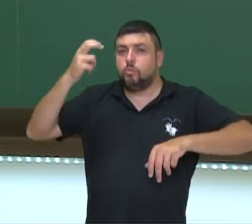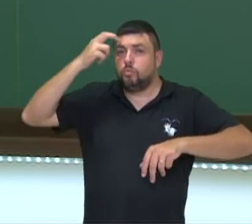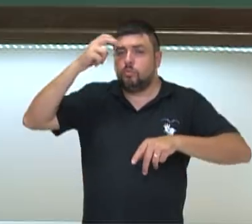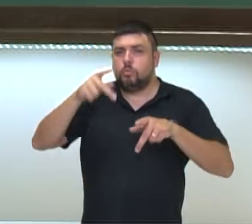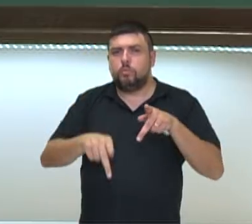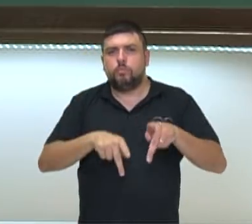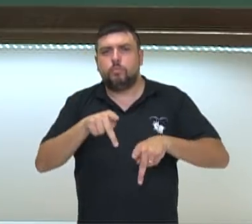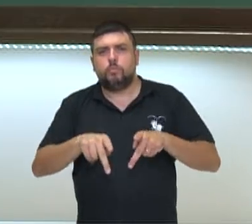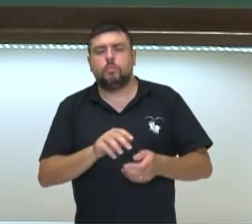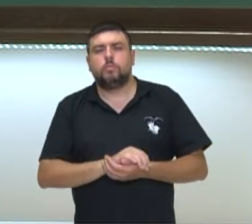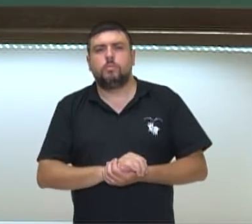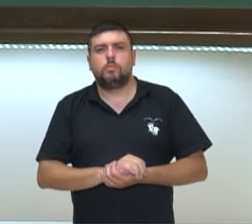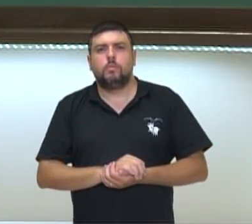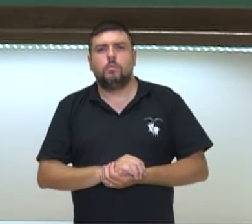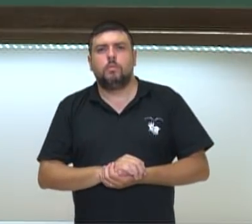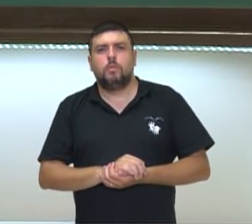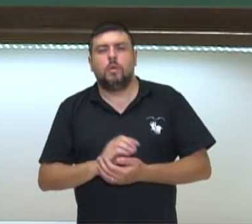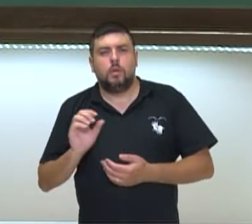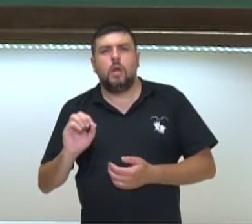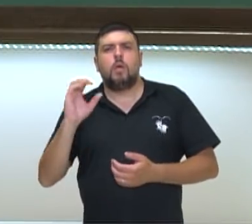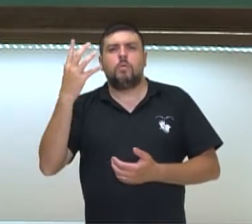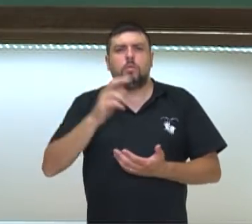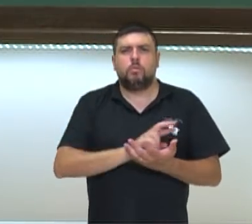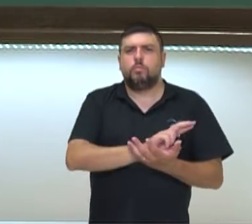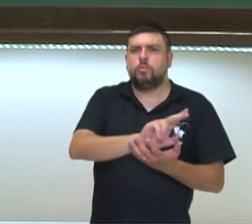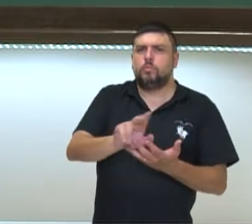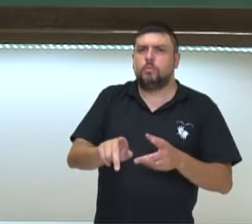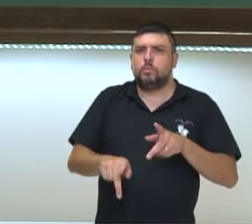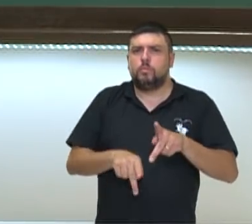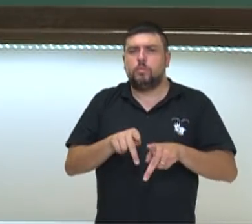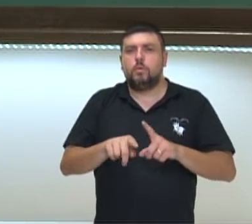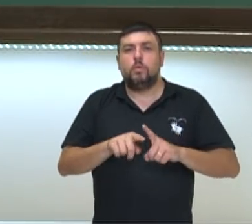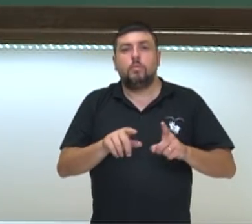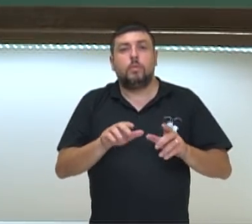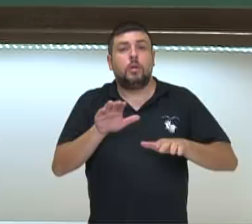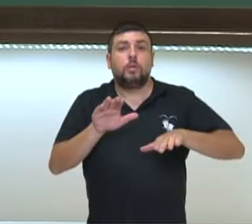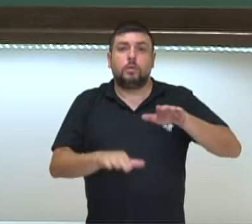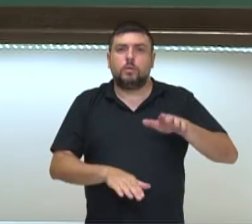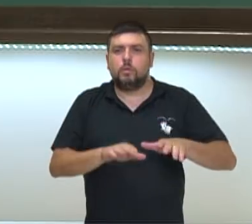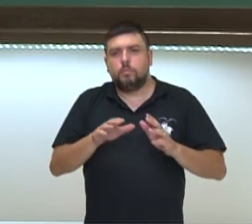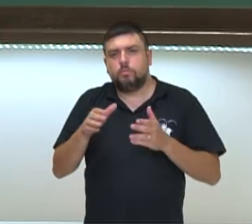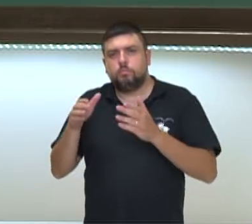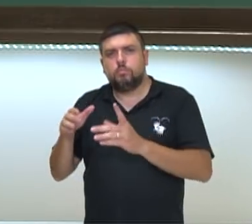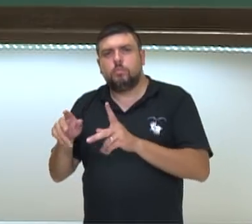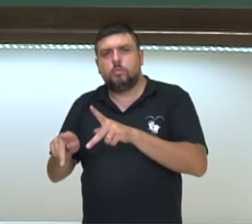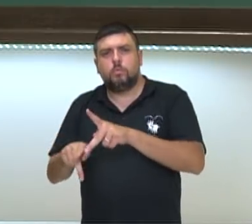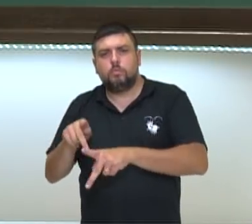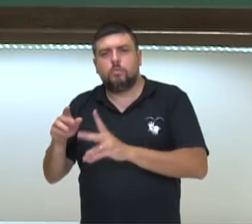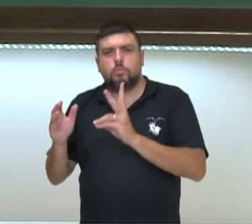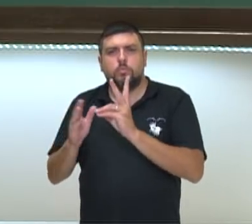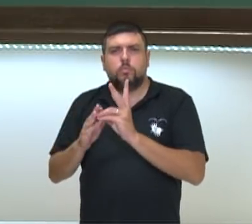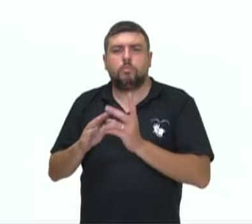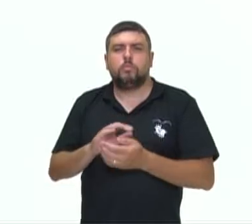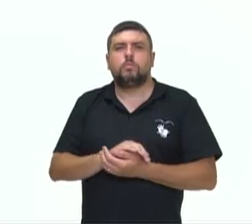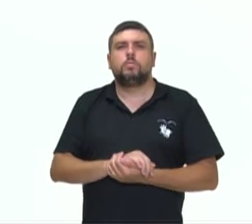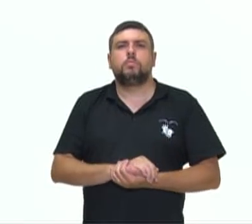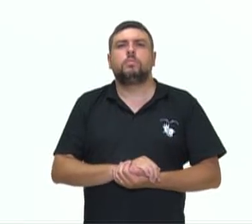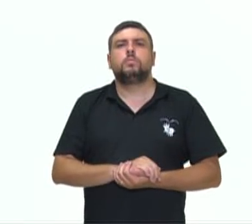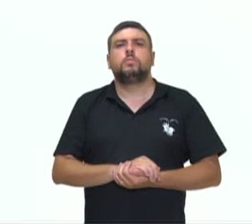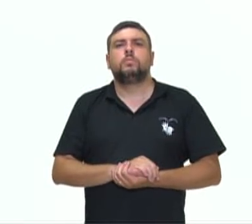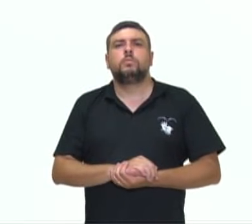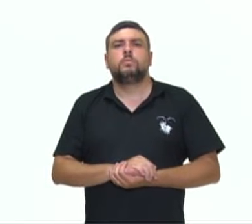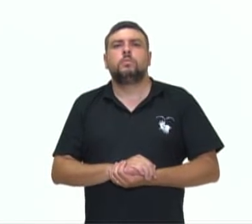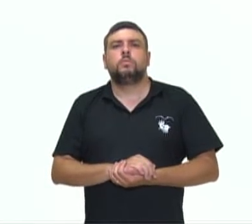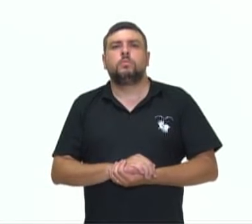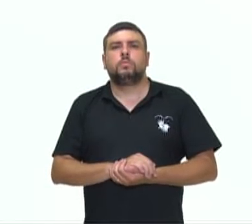em vários povos, mas ele pode mudar um pouquinho de acordo com o povo indígena que está fazendo o toré. Aqui temos uma foto também do